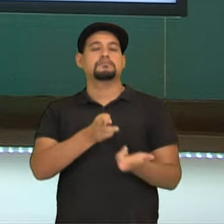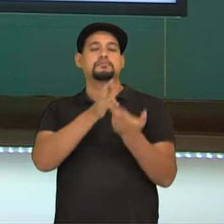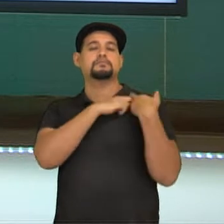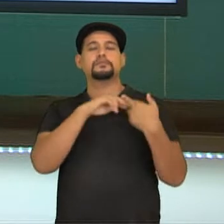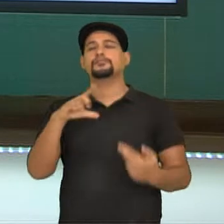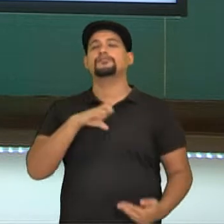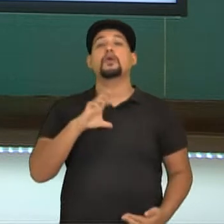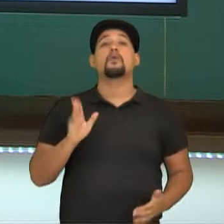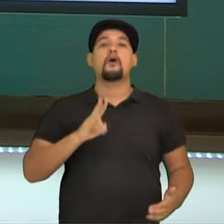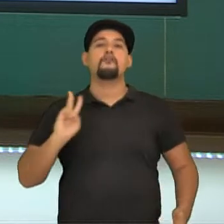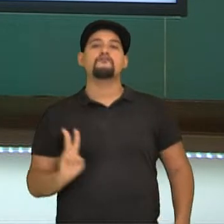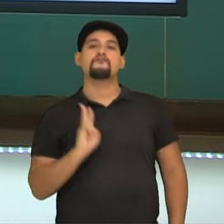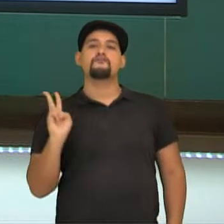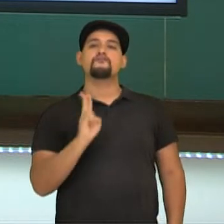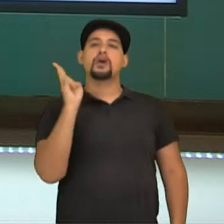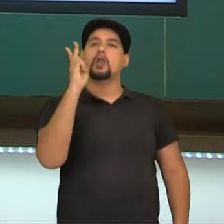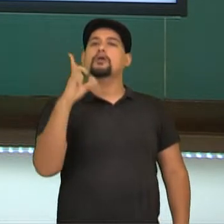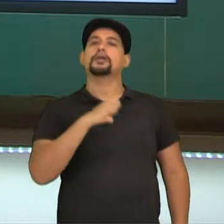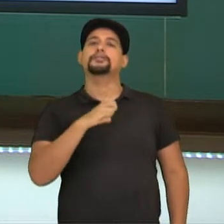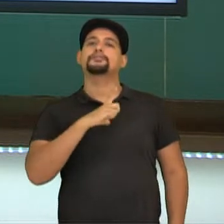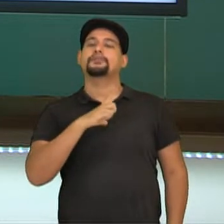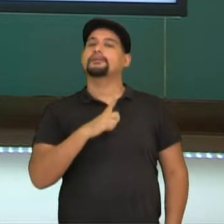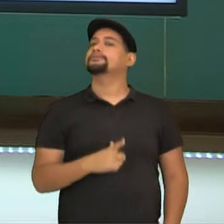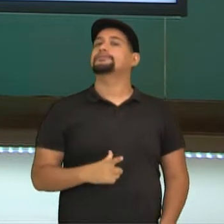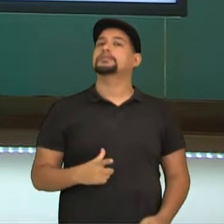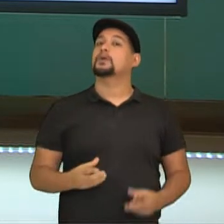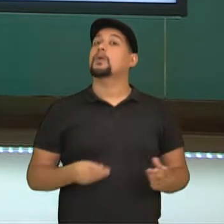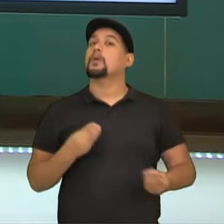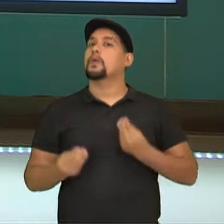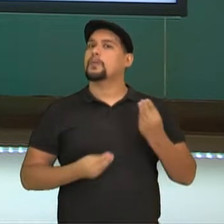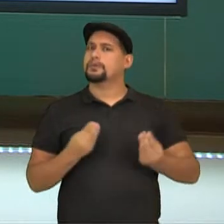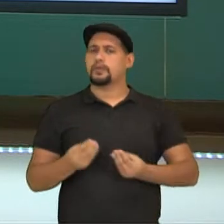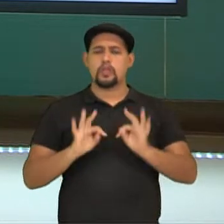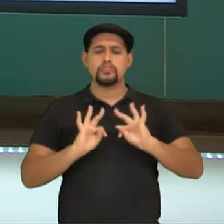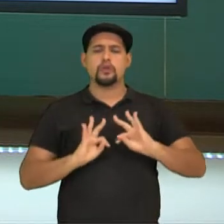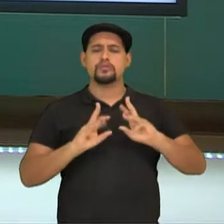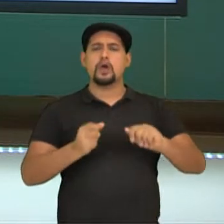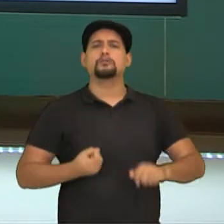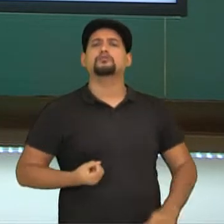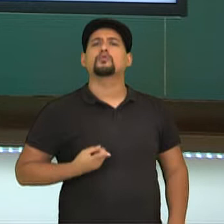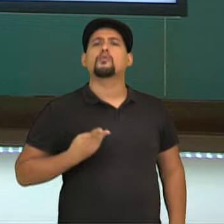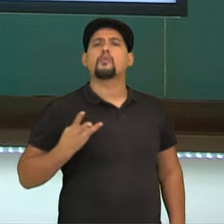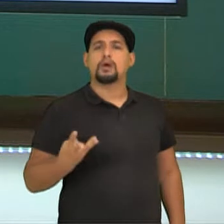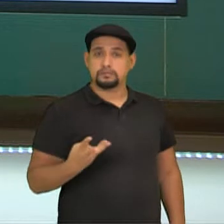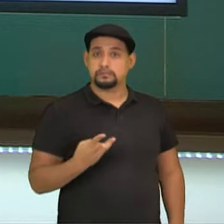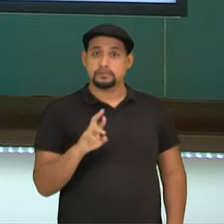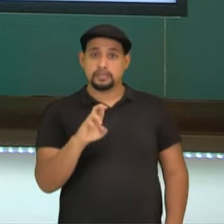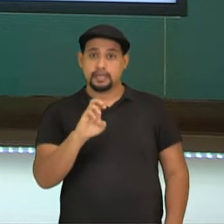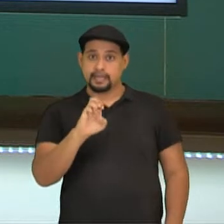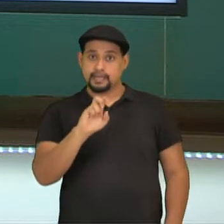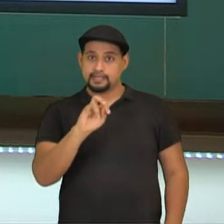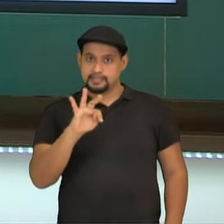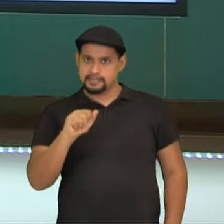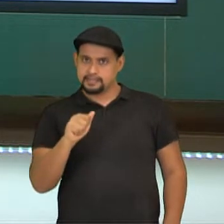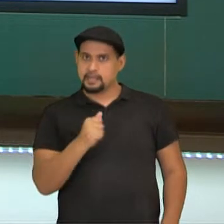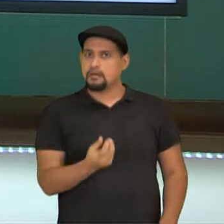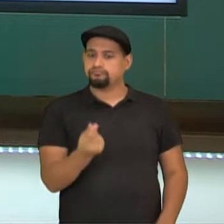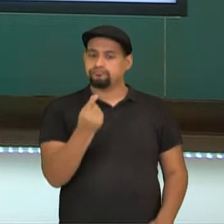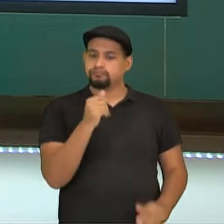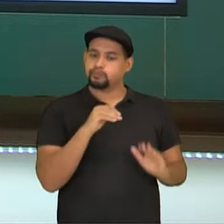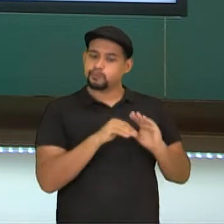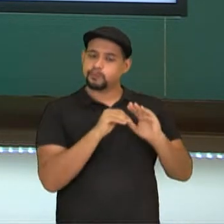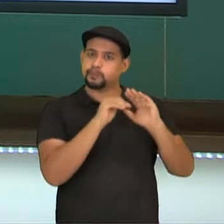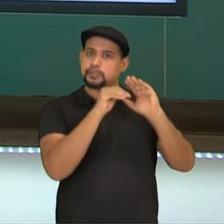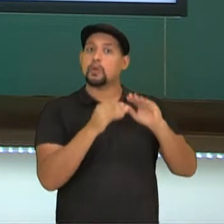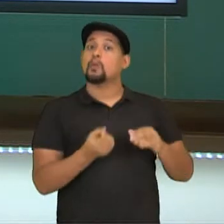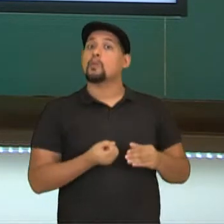o valor que nós estamos tendo de saldo. Esse saldo corresponde ao total de quanto da receita que eu estou conseguindo economizar nesse saldo